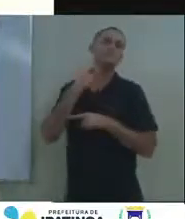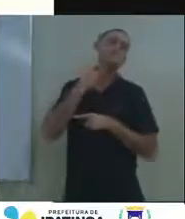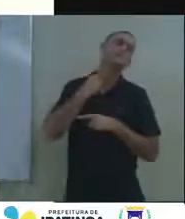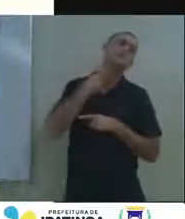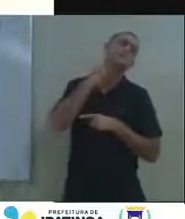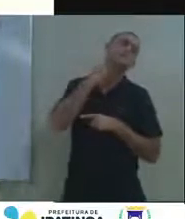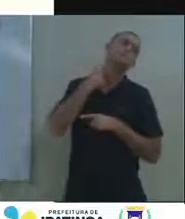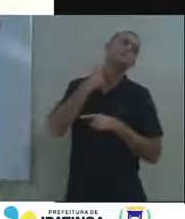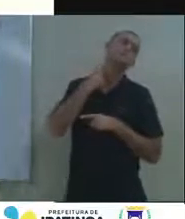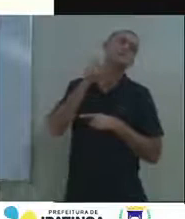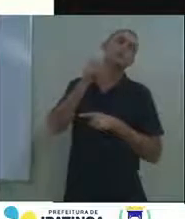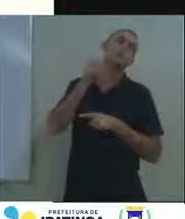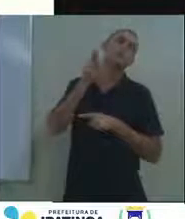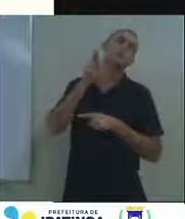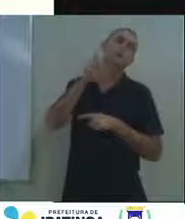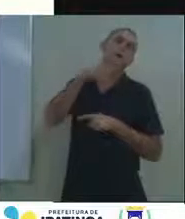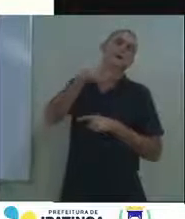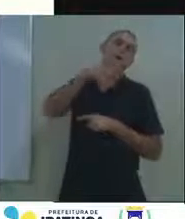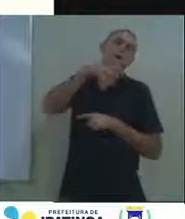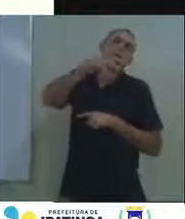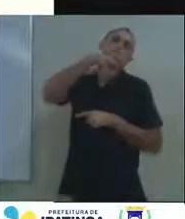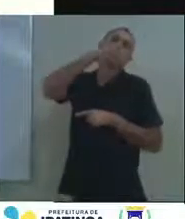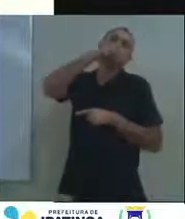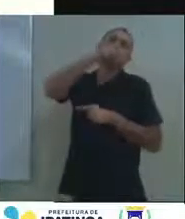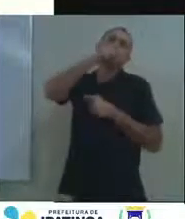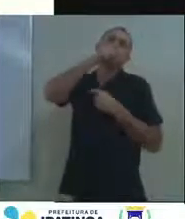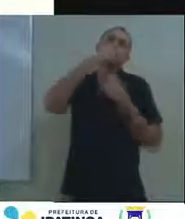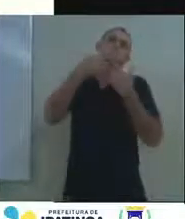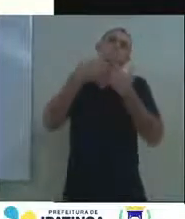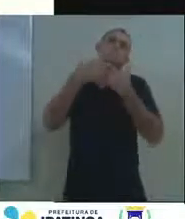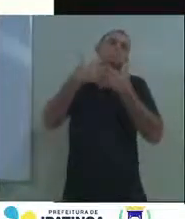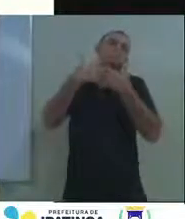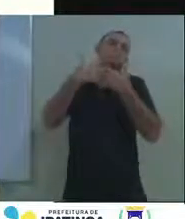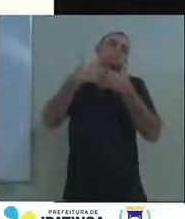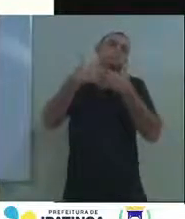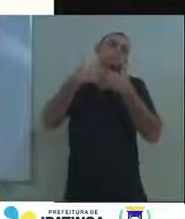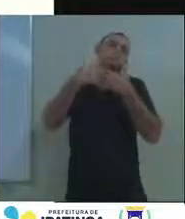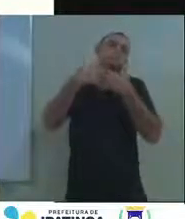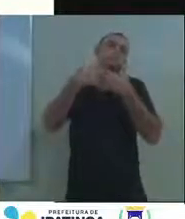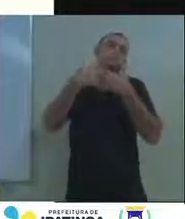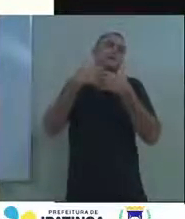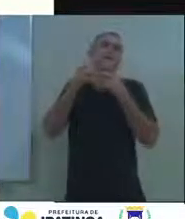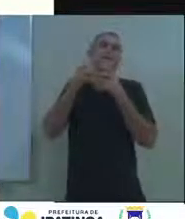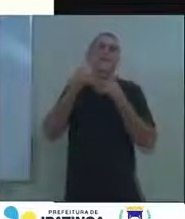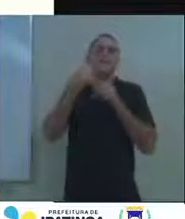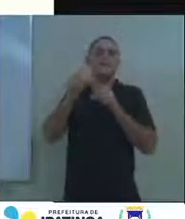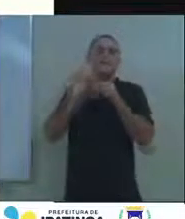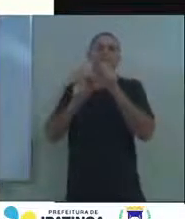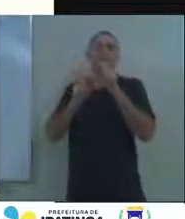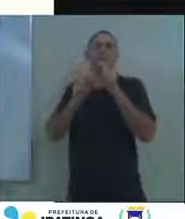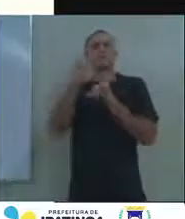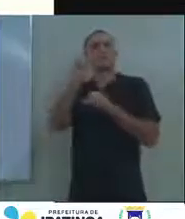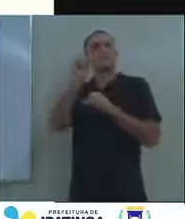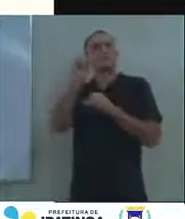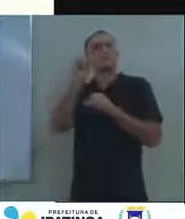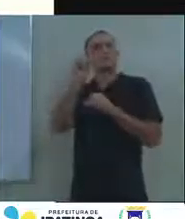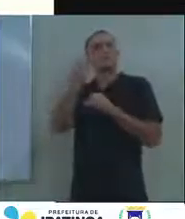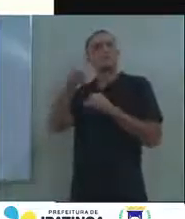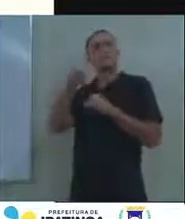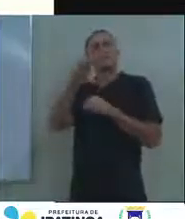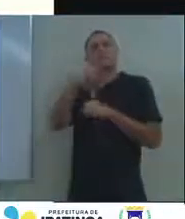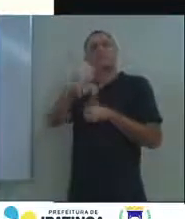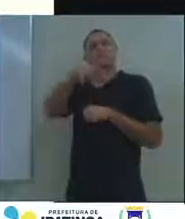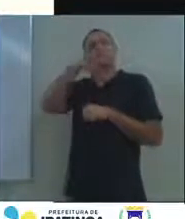passagem do ar pelas pregas vocais resulta em movimentos que produzem o som. Quando estamos apenas respirando,